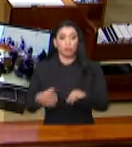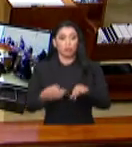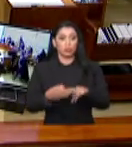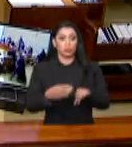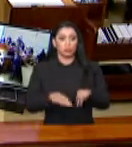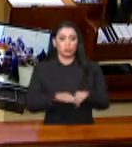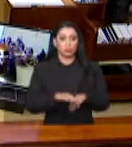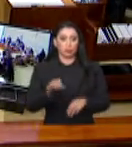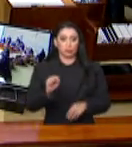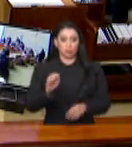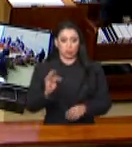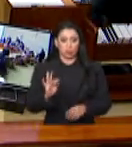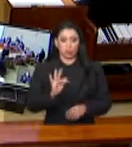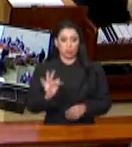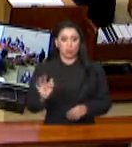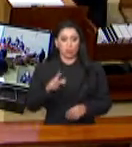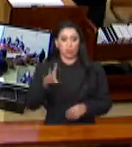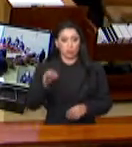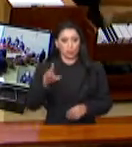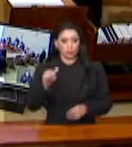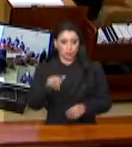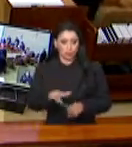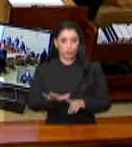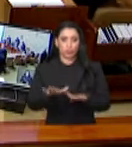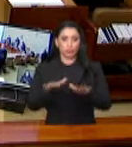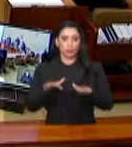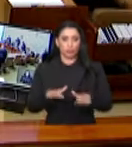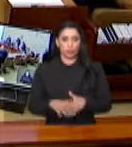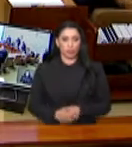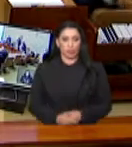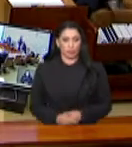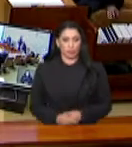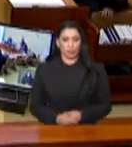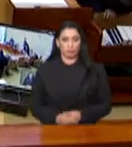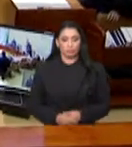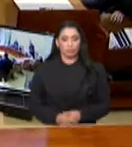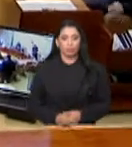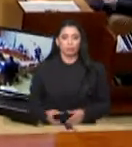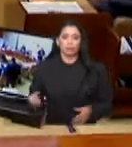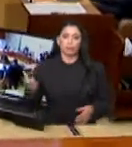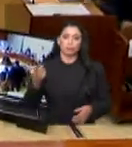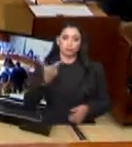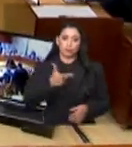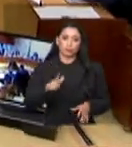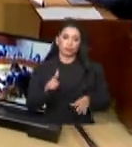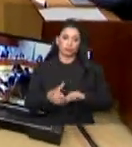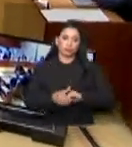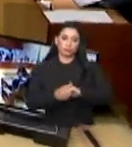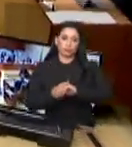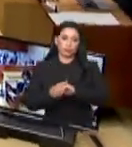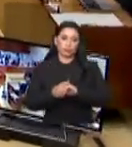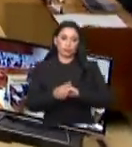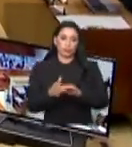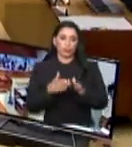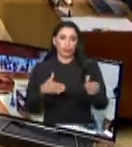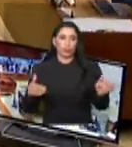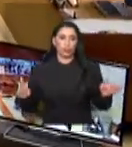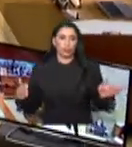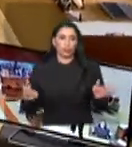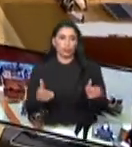do plenário do STF que vamos acompanhar ao vivo direto do plenário a todos